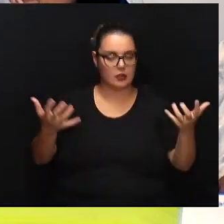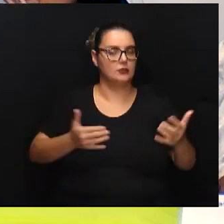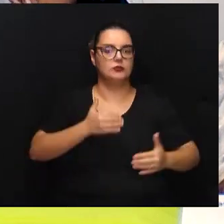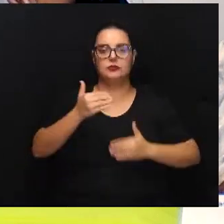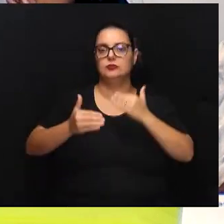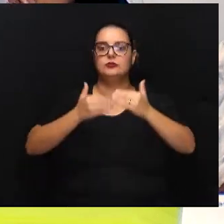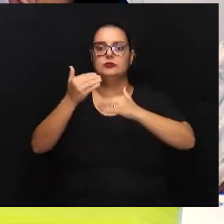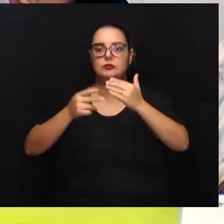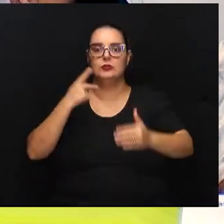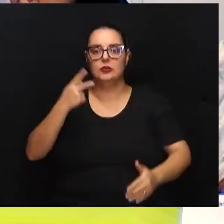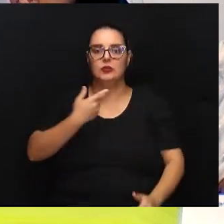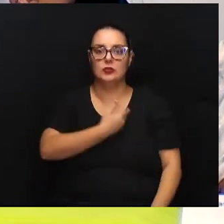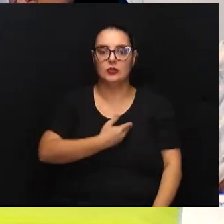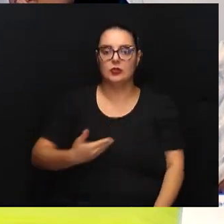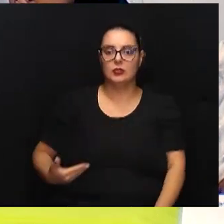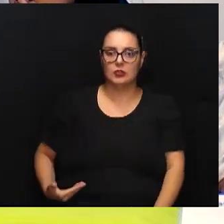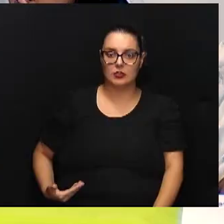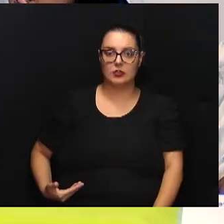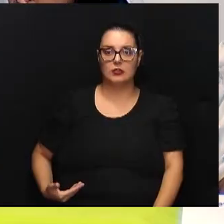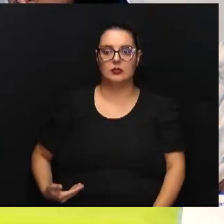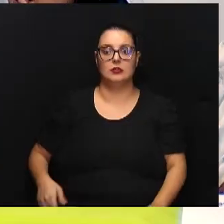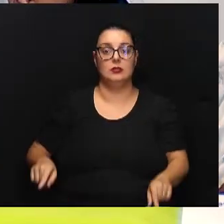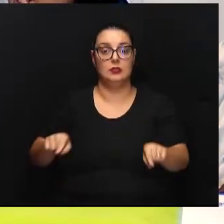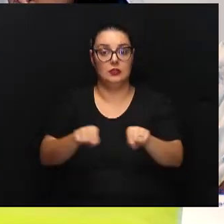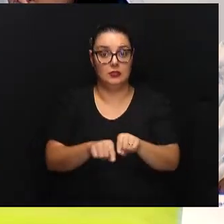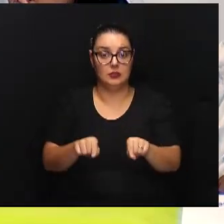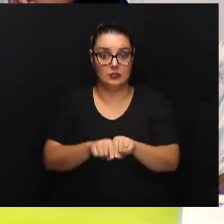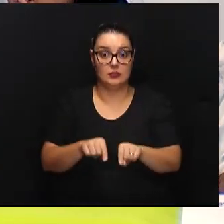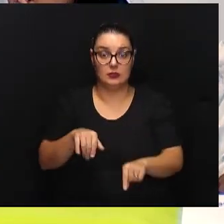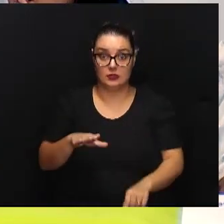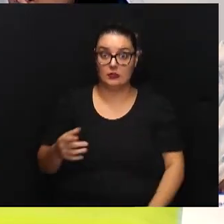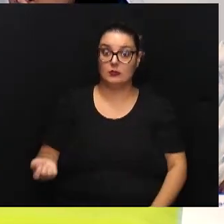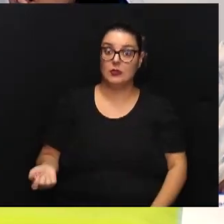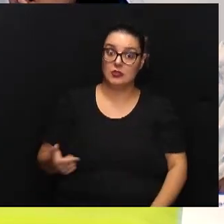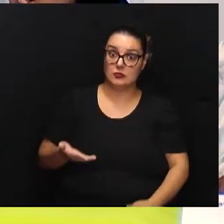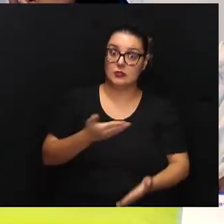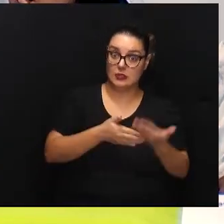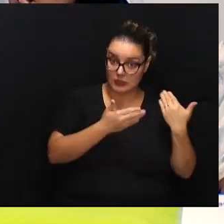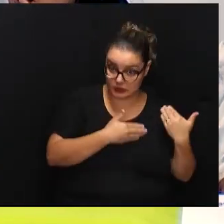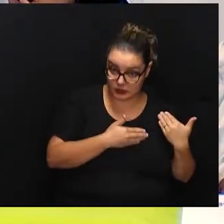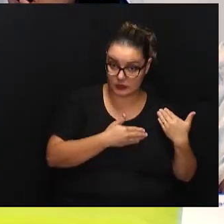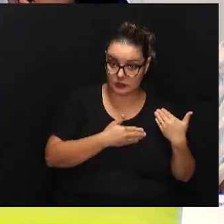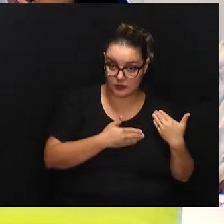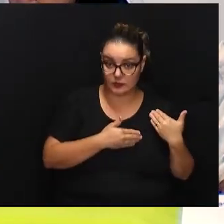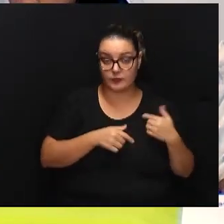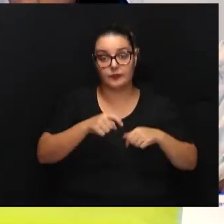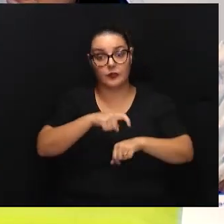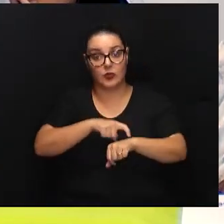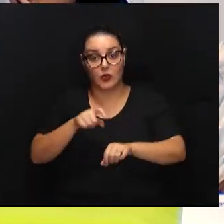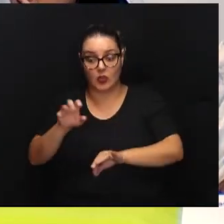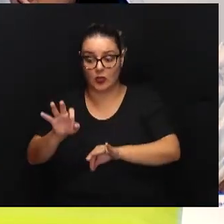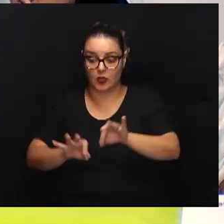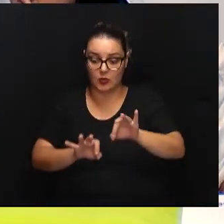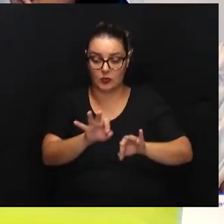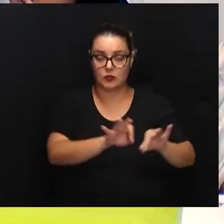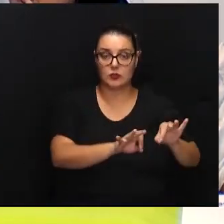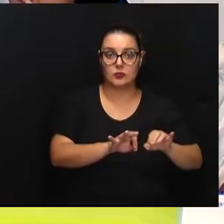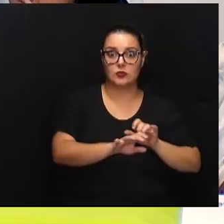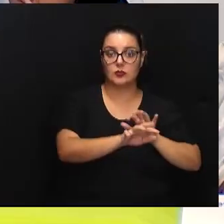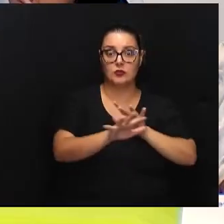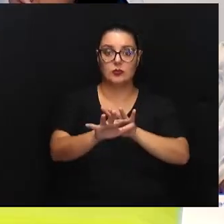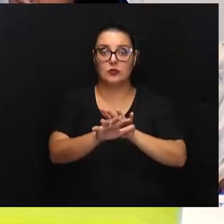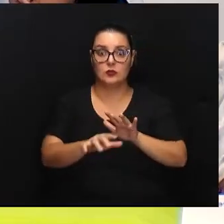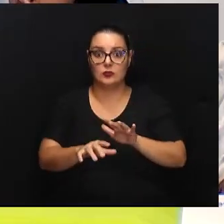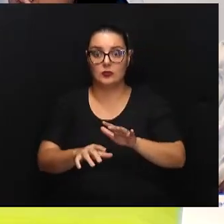e, mais do que nunca, é um momento em que as organizações das paradas precisam se juntar com os movimentos